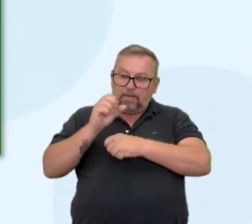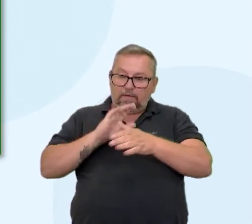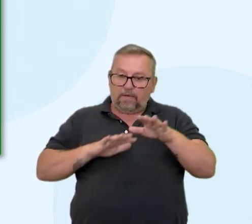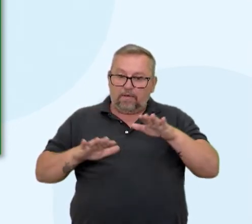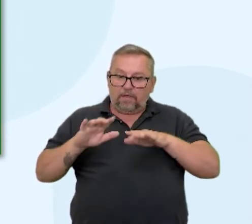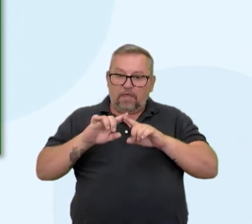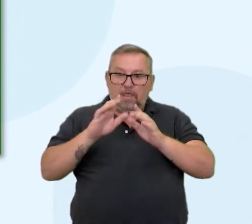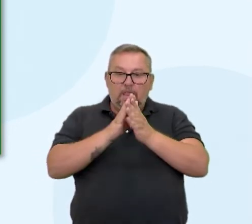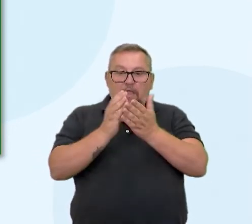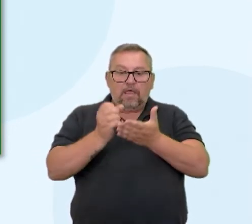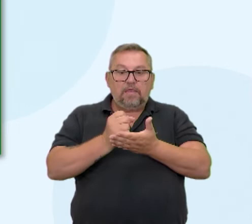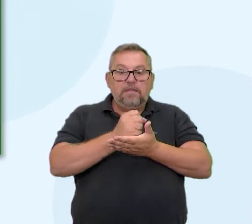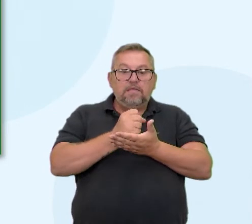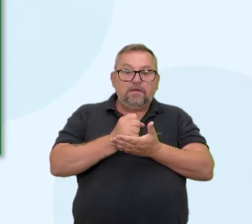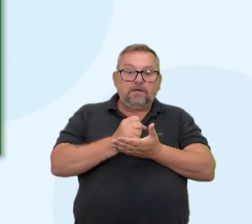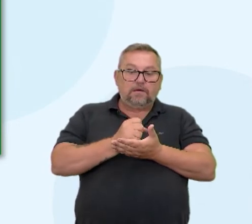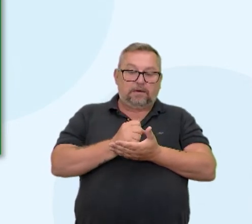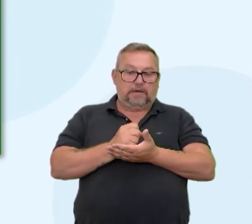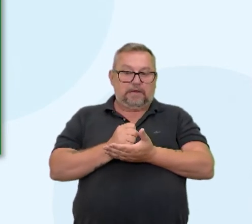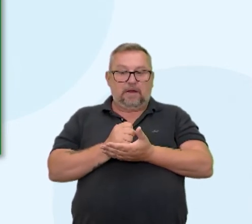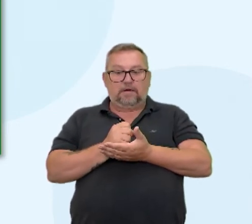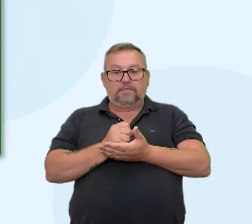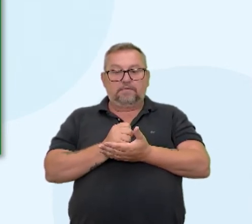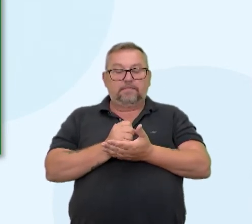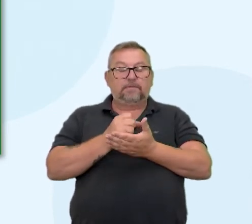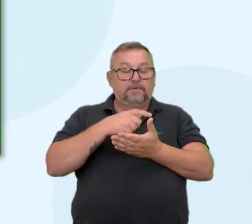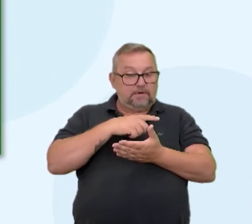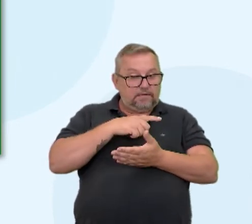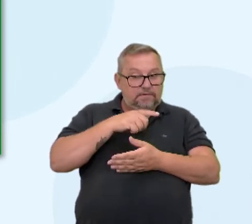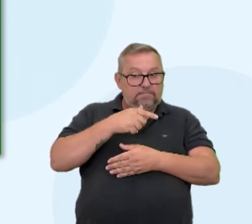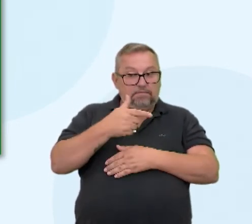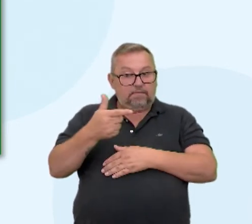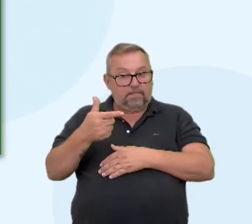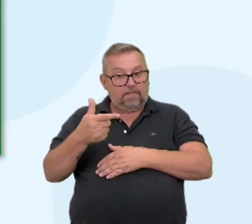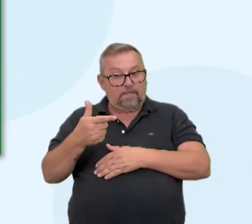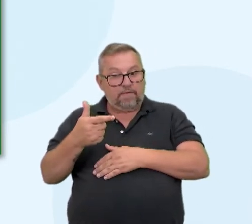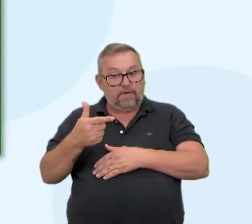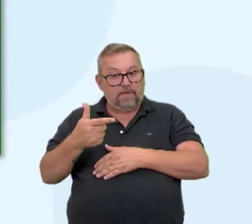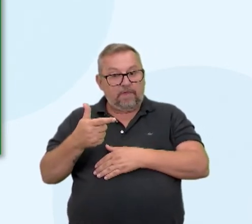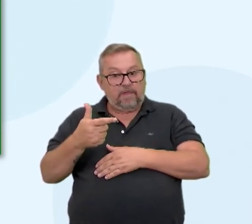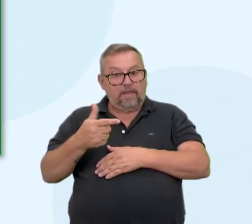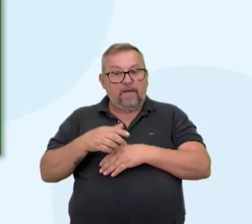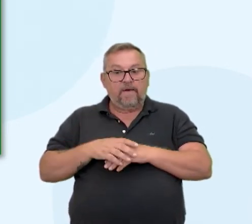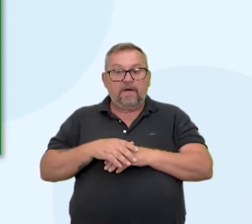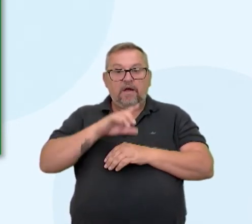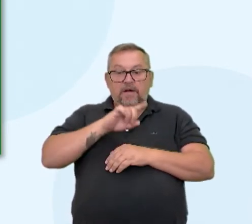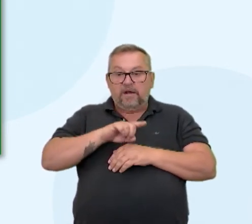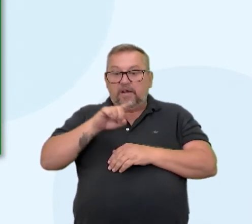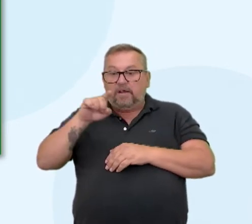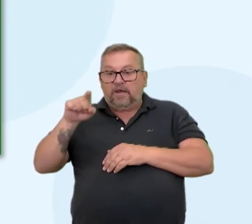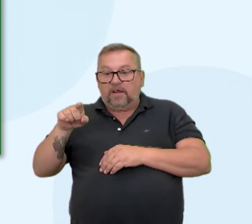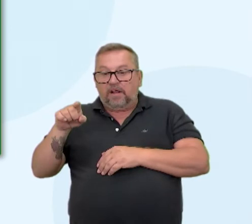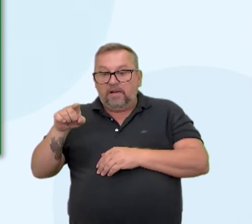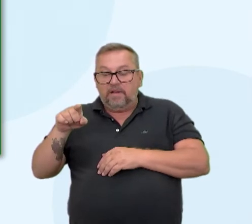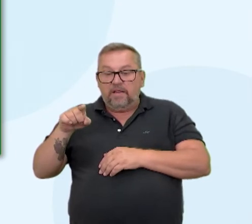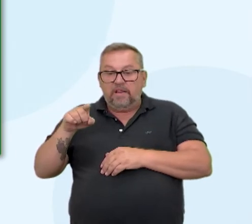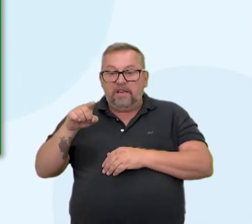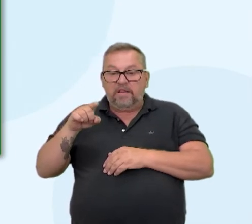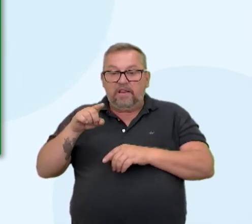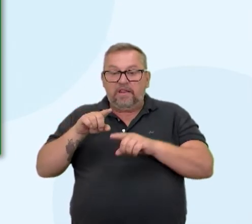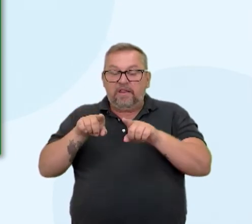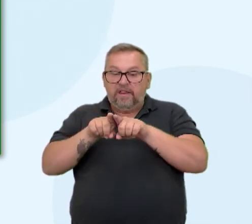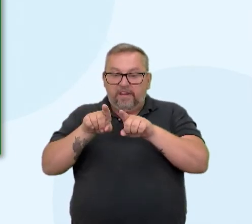tem carteira assinada ou não? Entenderam? E aí, na sequência, a gente vai lá para o empregador. E aí,